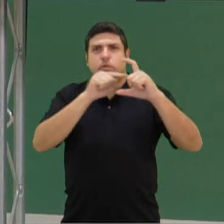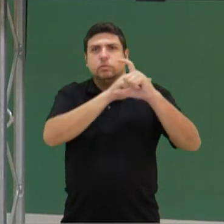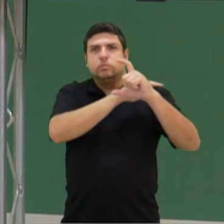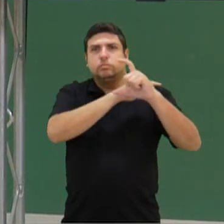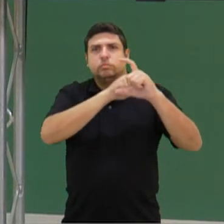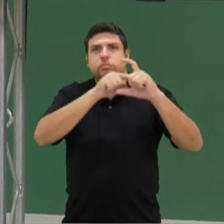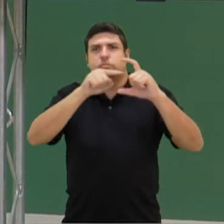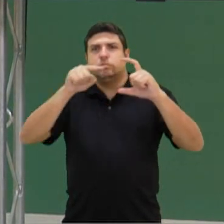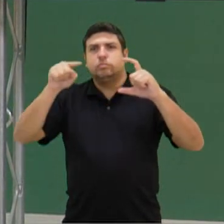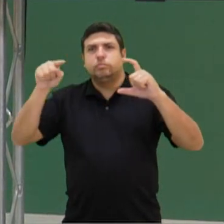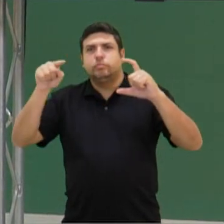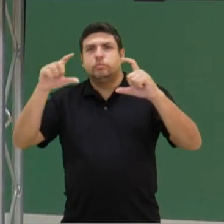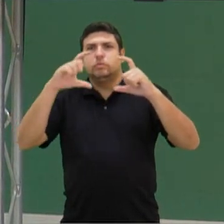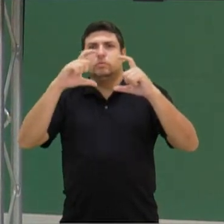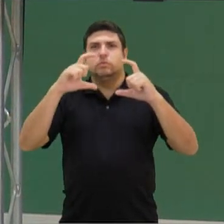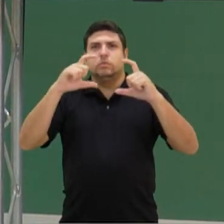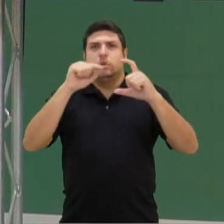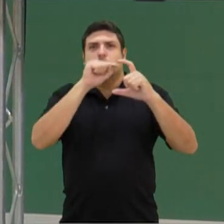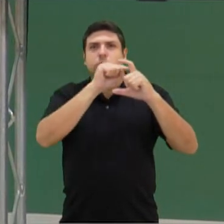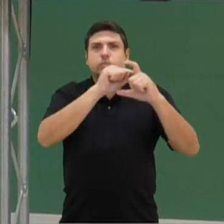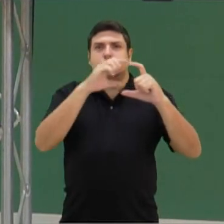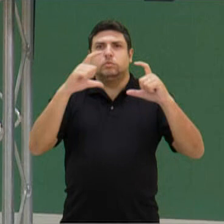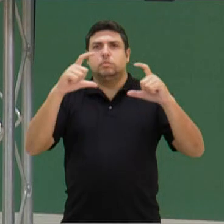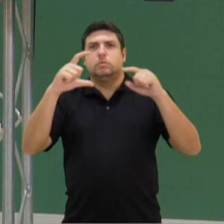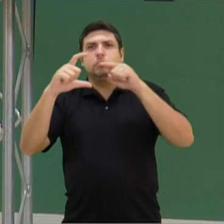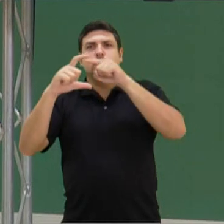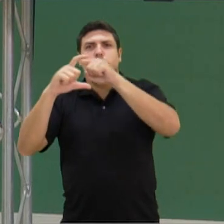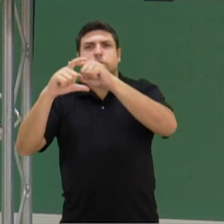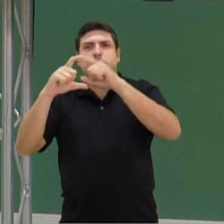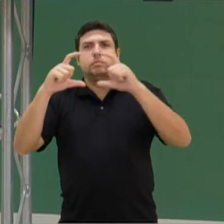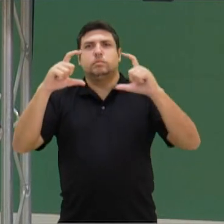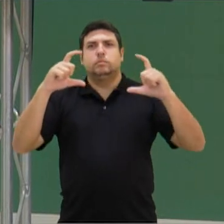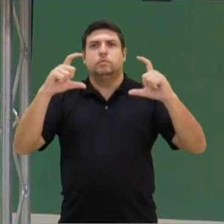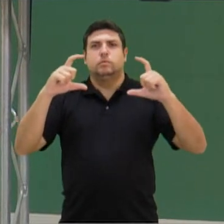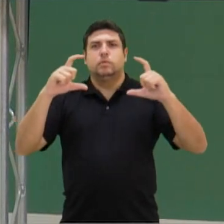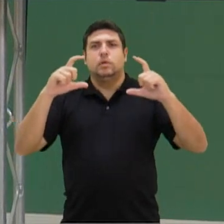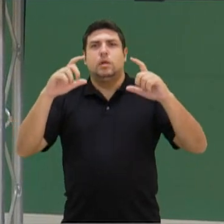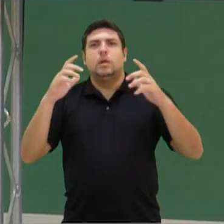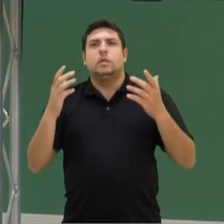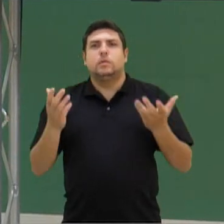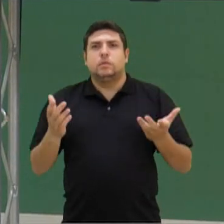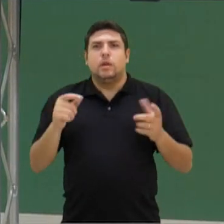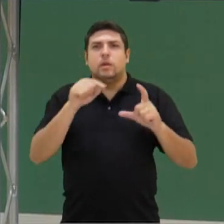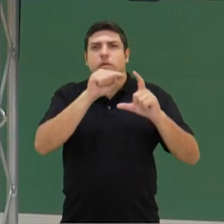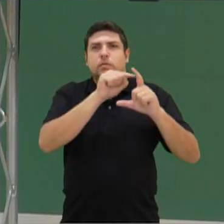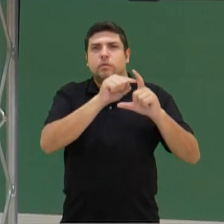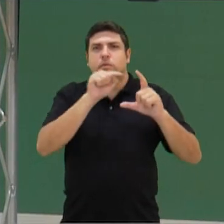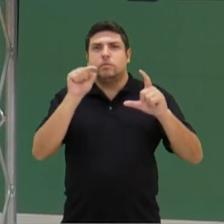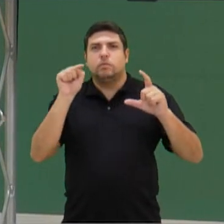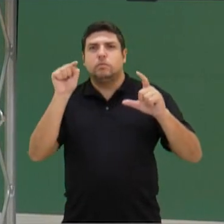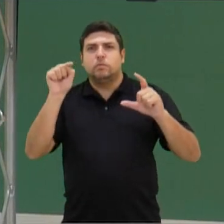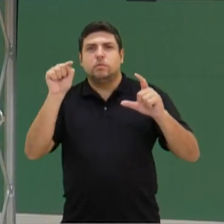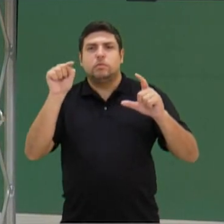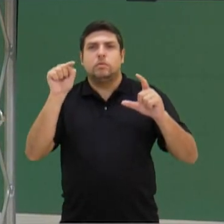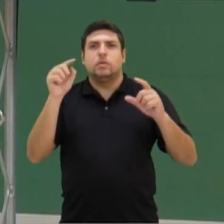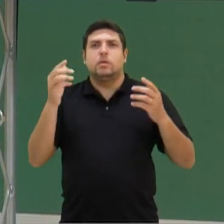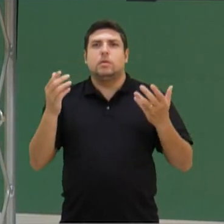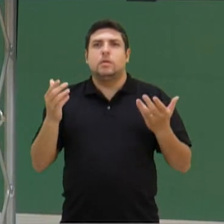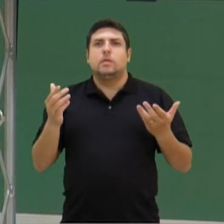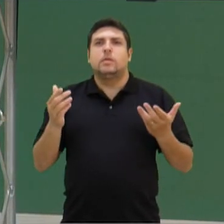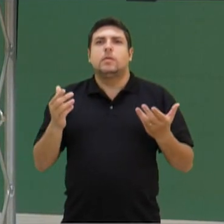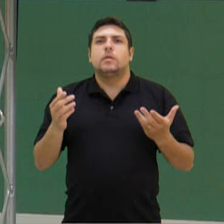R, e essa minha reta R ultrapassa a circunferência cortando em 2 pontos. Tem 2 pontos em comum com a circunferência. Então,